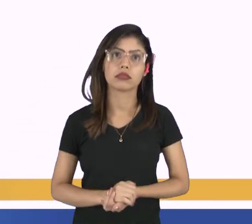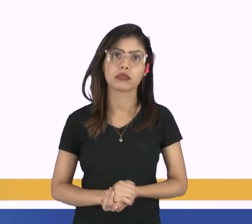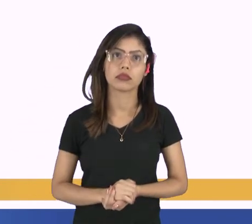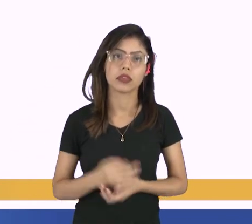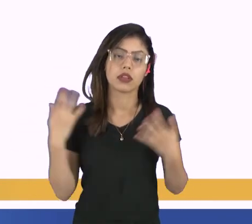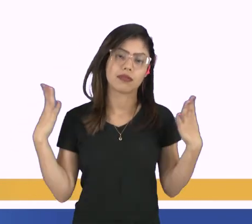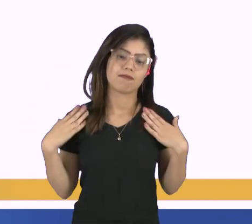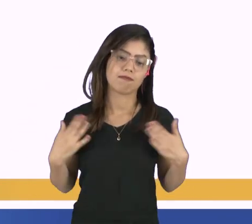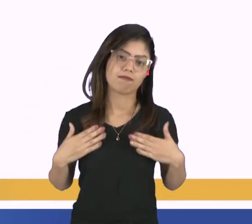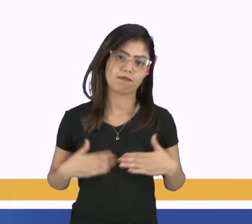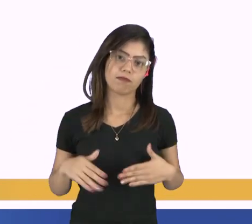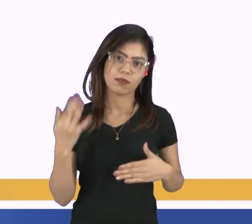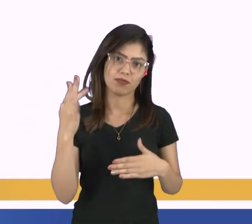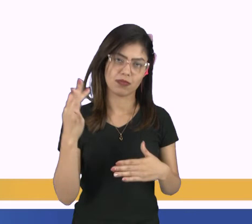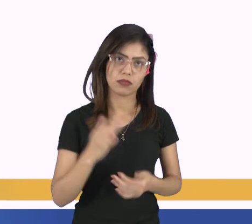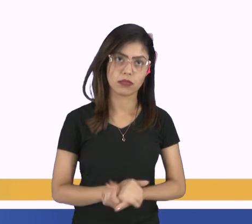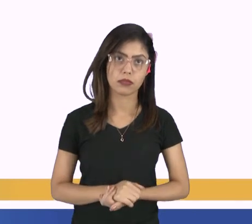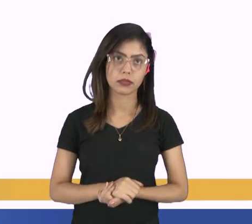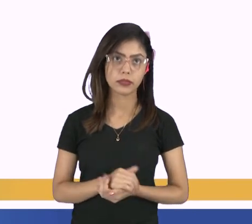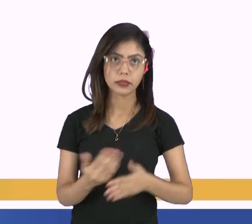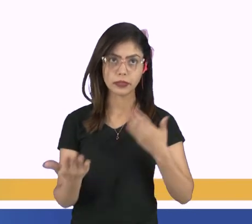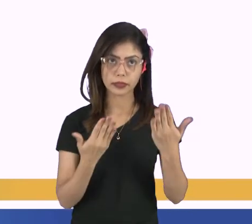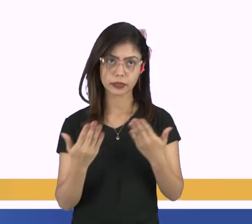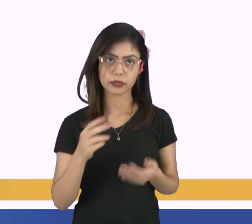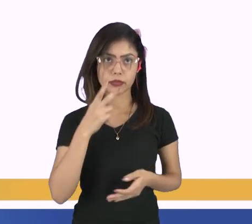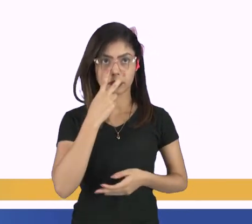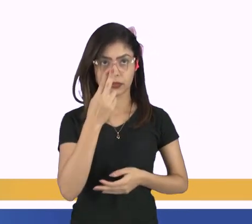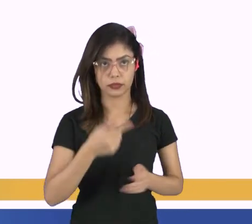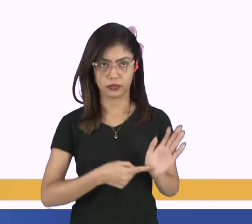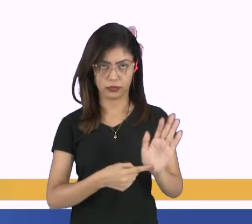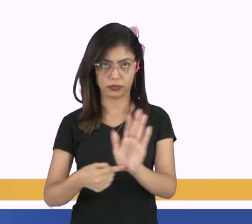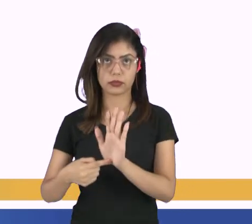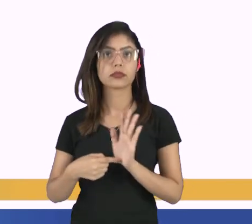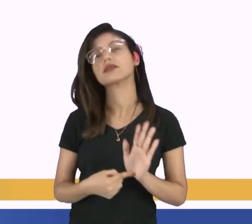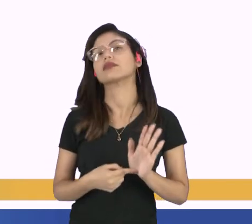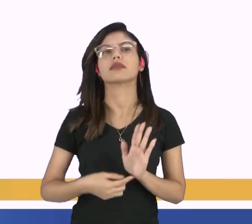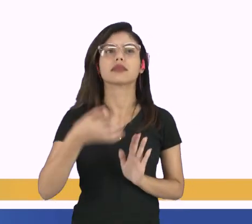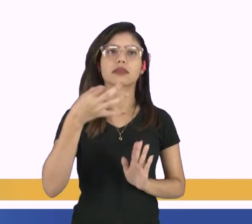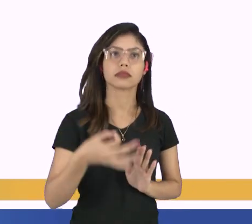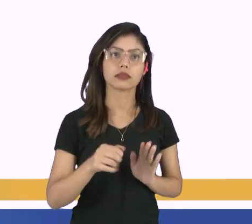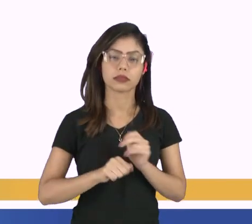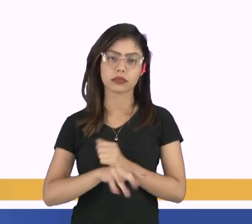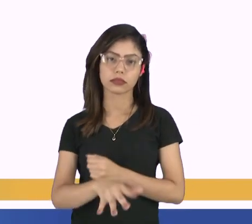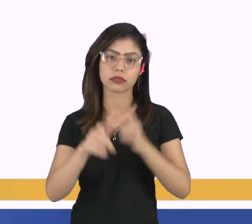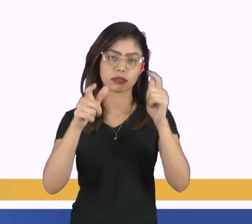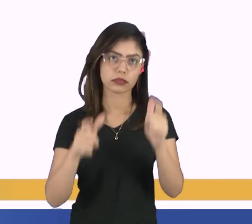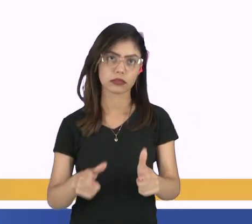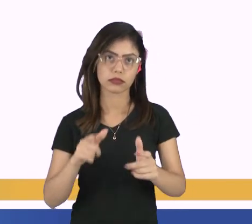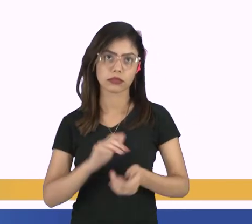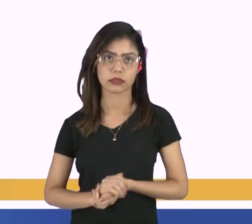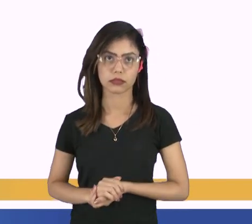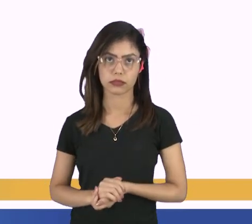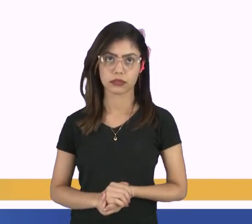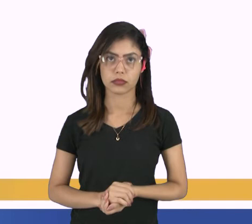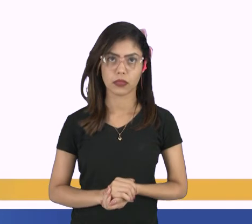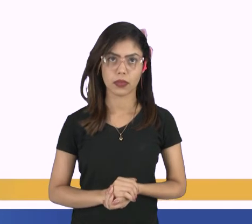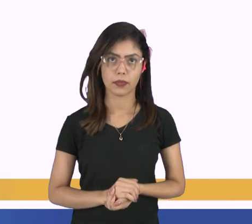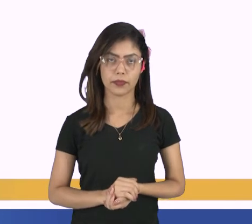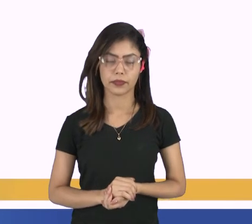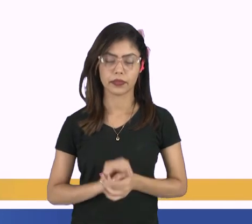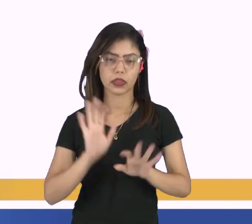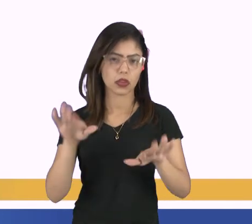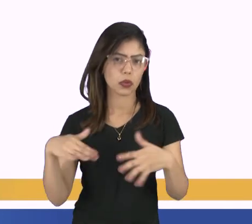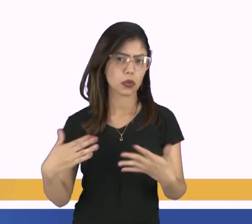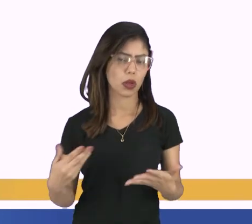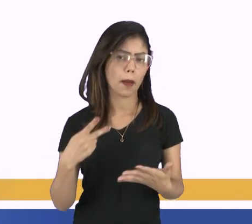dores musculares. Relacionando os sintomas apresentados com as condições sanitárias da localidade, há indicações